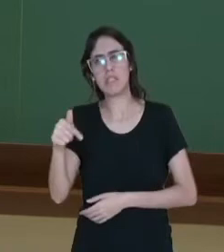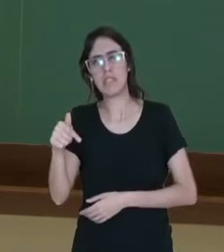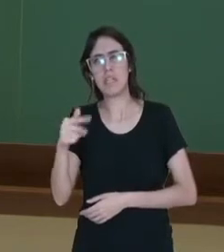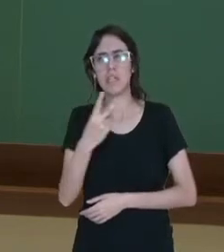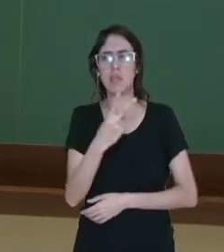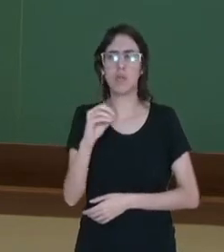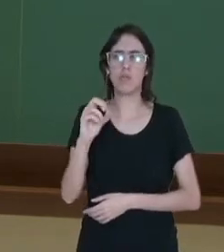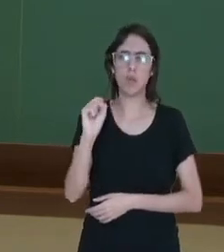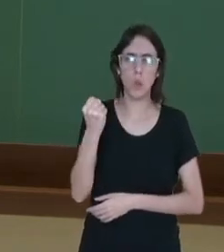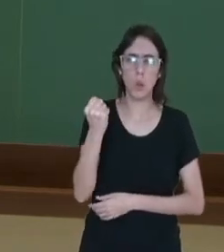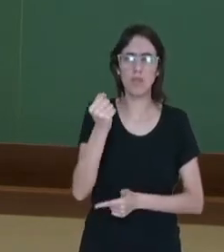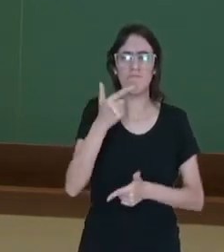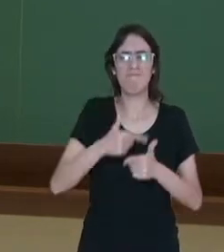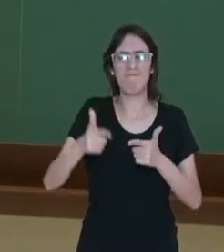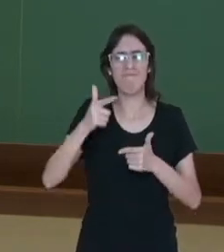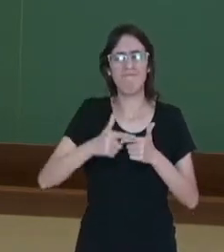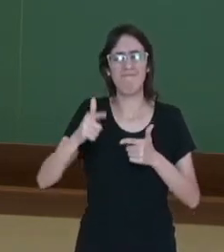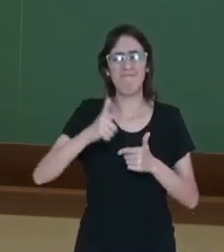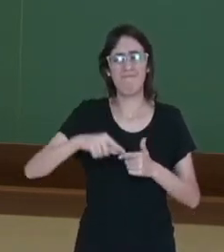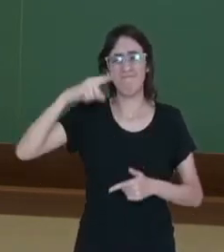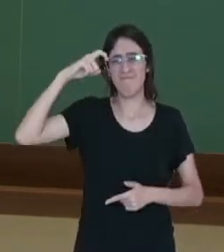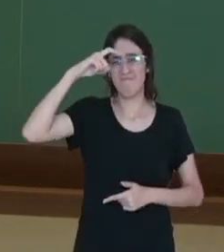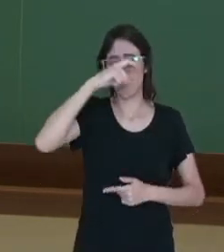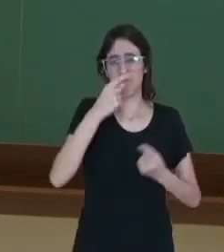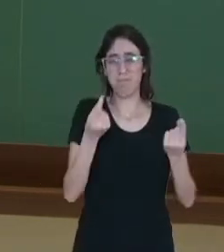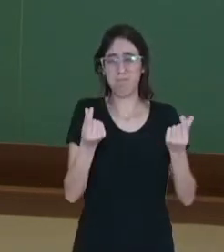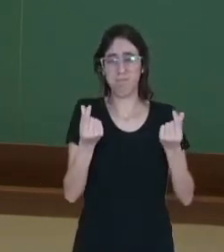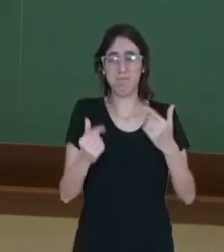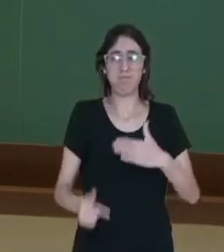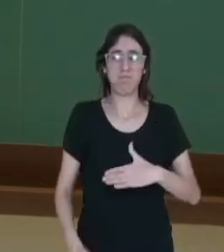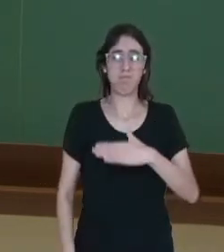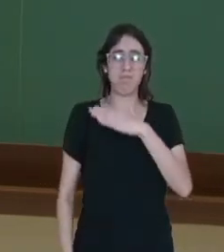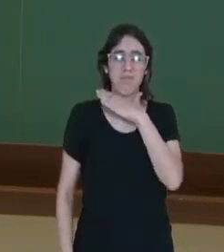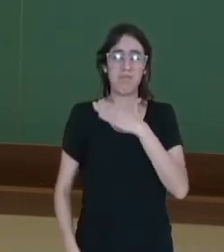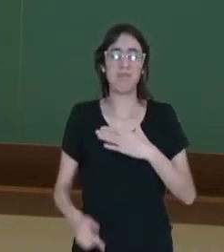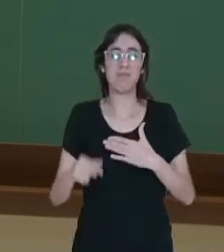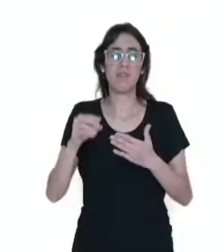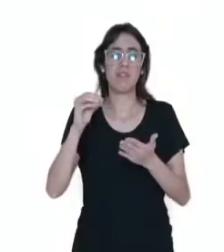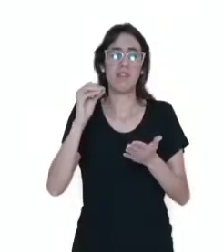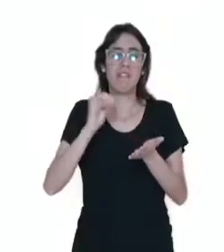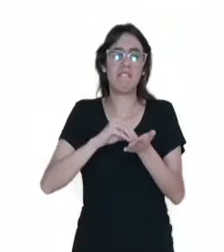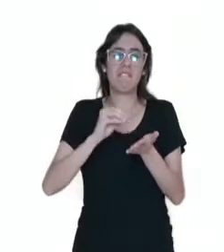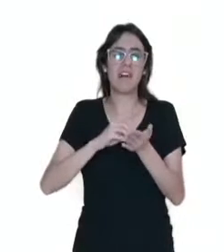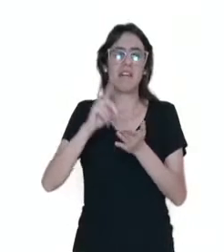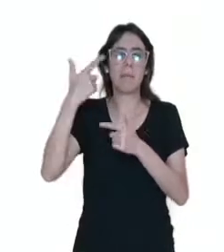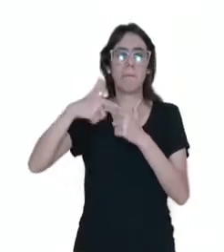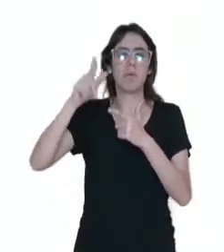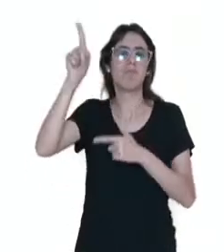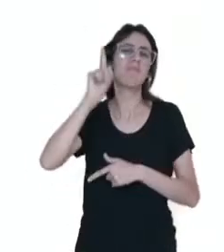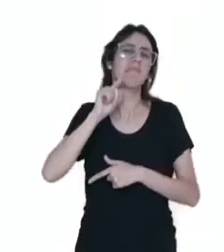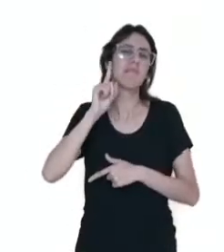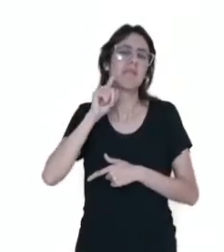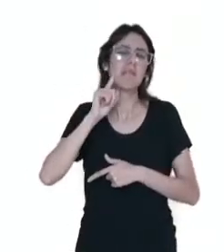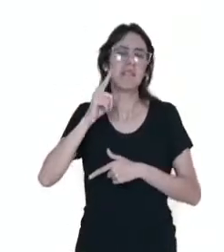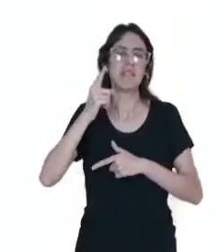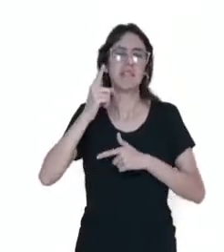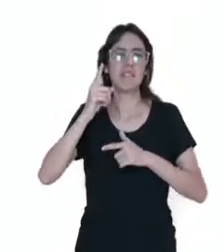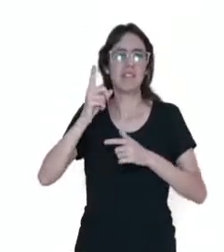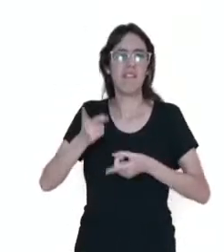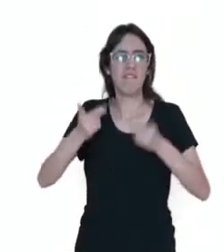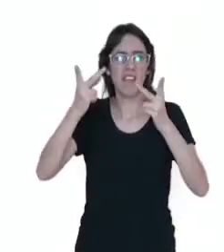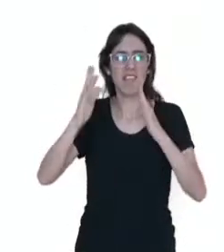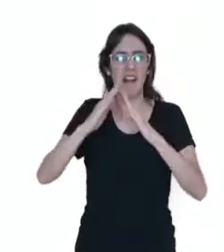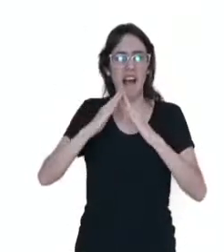2008, causada em grande parte pela bolha imobiliária dos Estados Unidos, isso